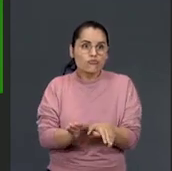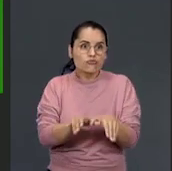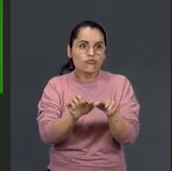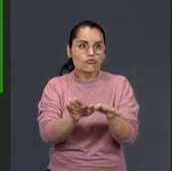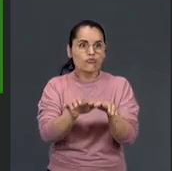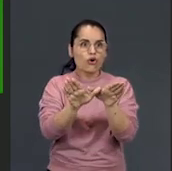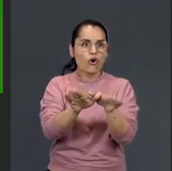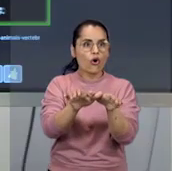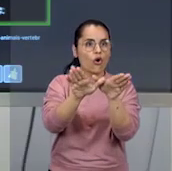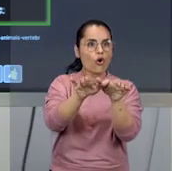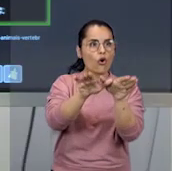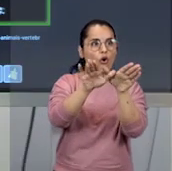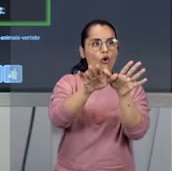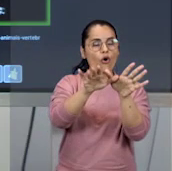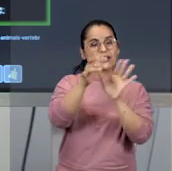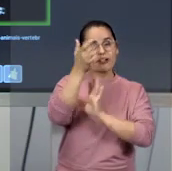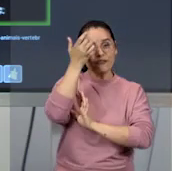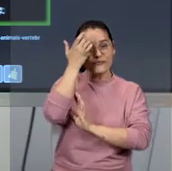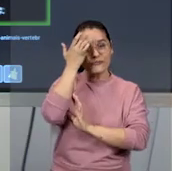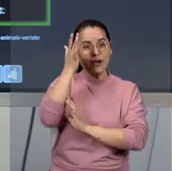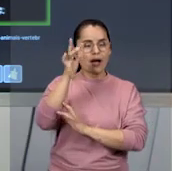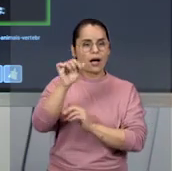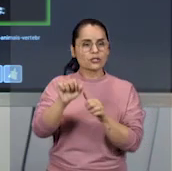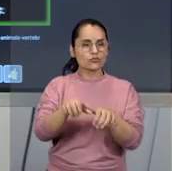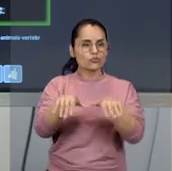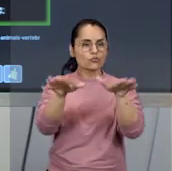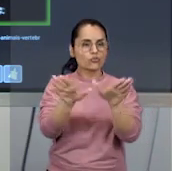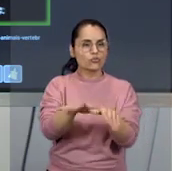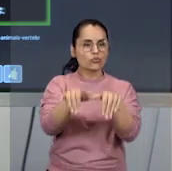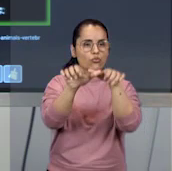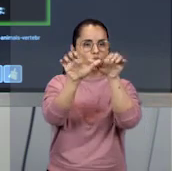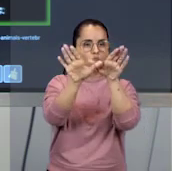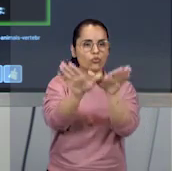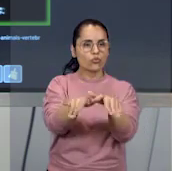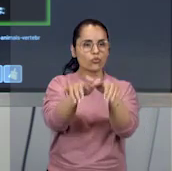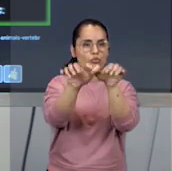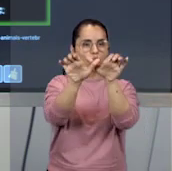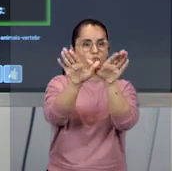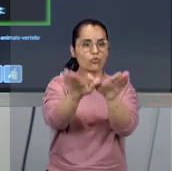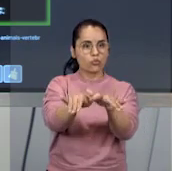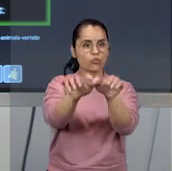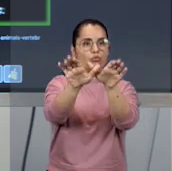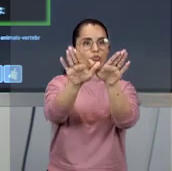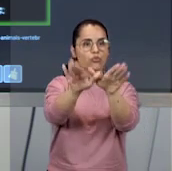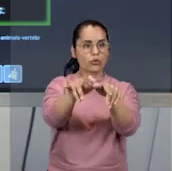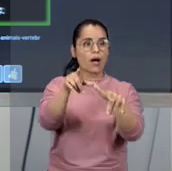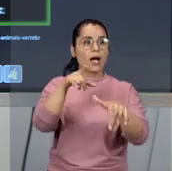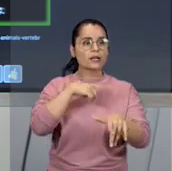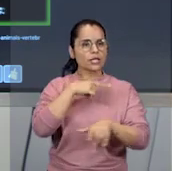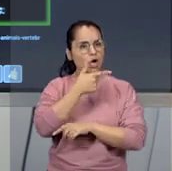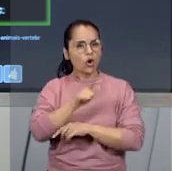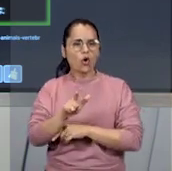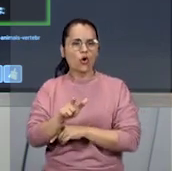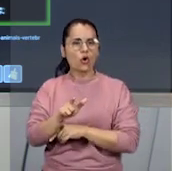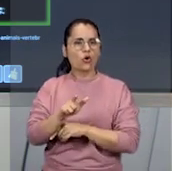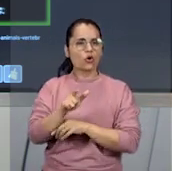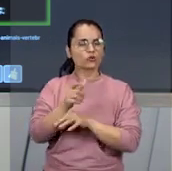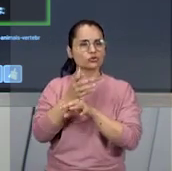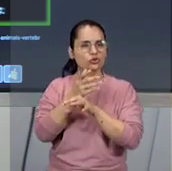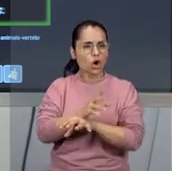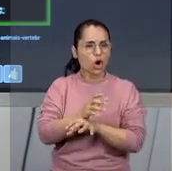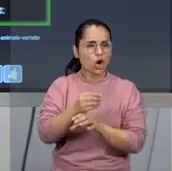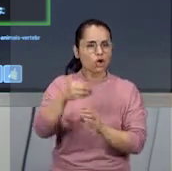na quilha e facilita o bater das asas. Tem os ossos pneumáticos, ossos ocos também, que são mais leves,